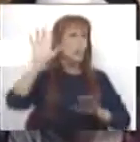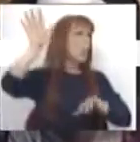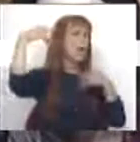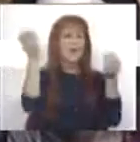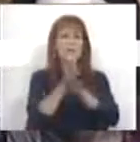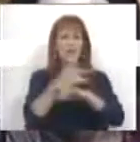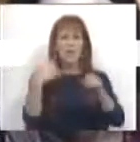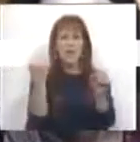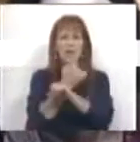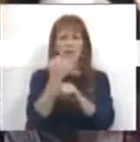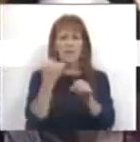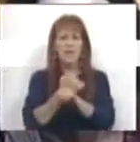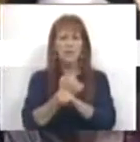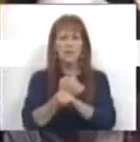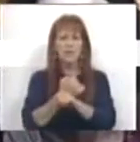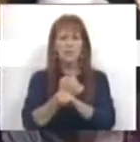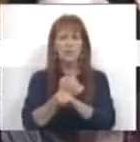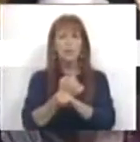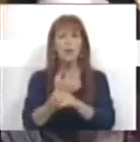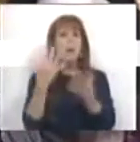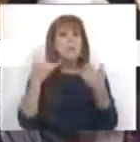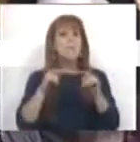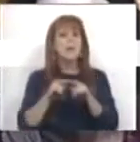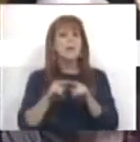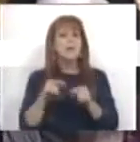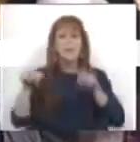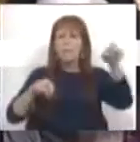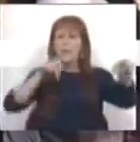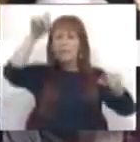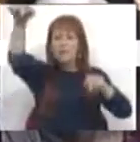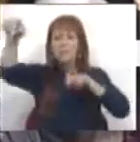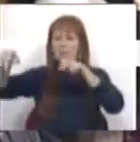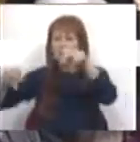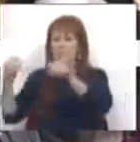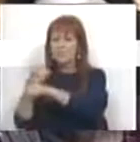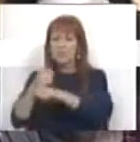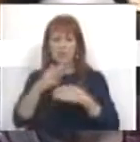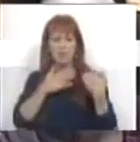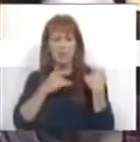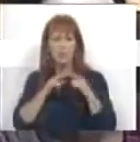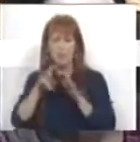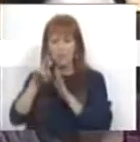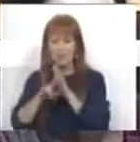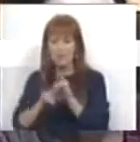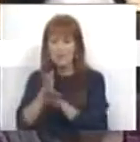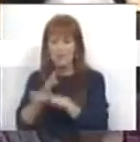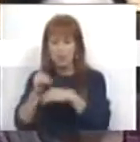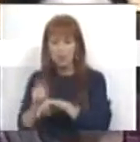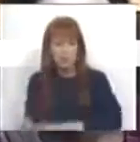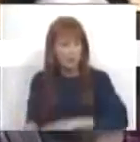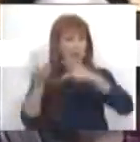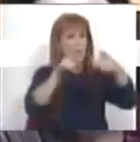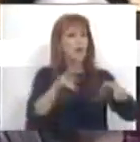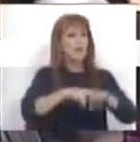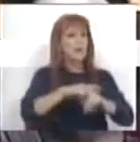qualquer setor de atividade, mas que saltita entre o exercício da responsabilidade de regulação desse setor e